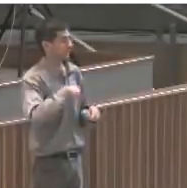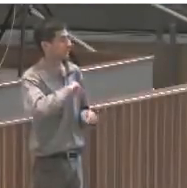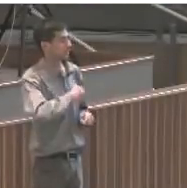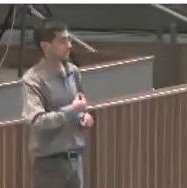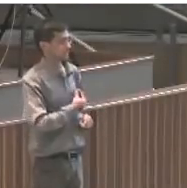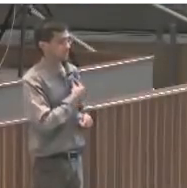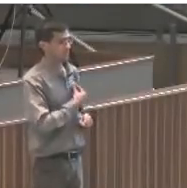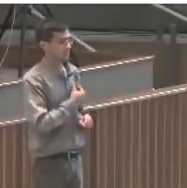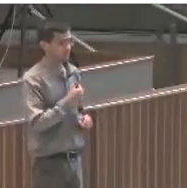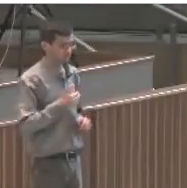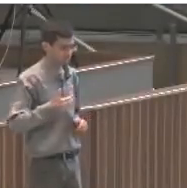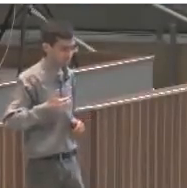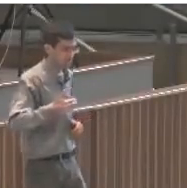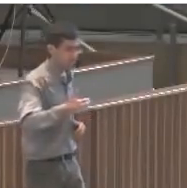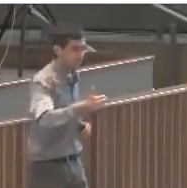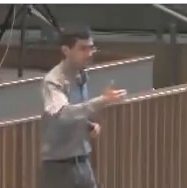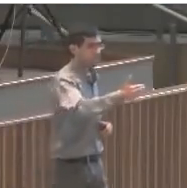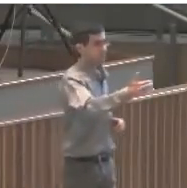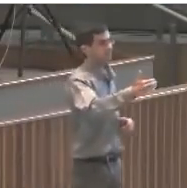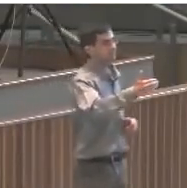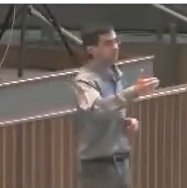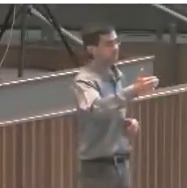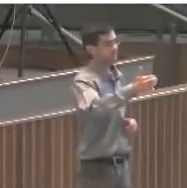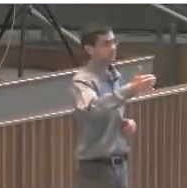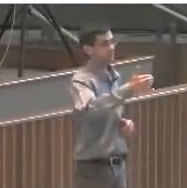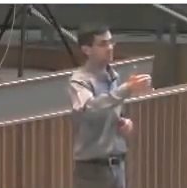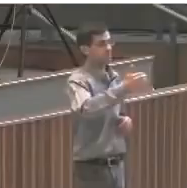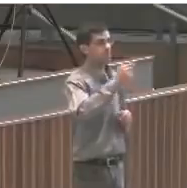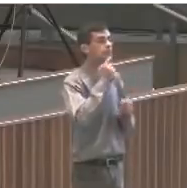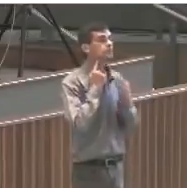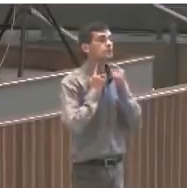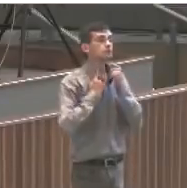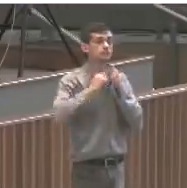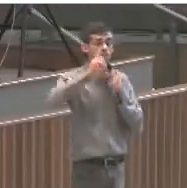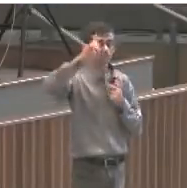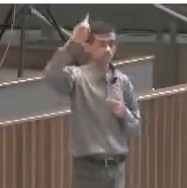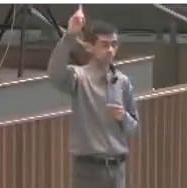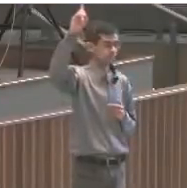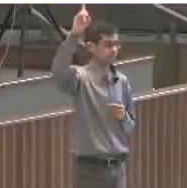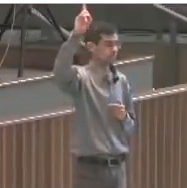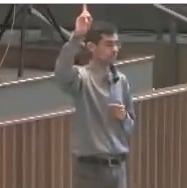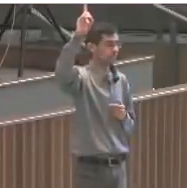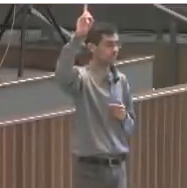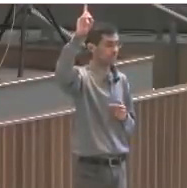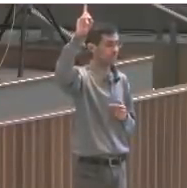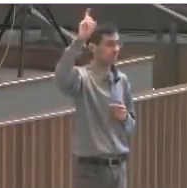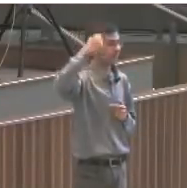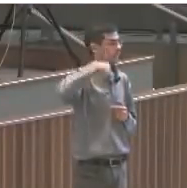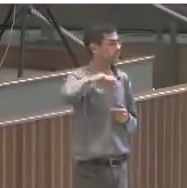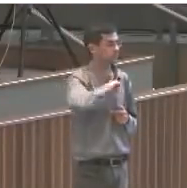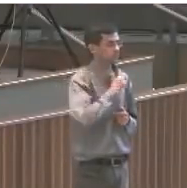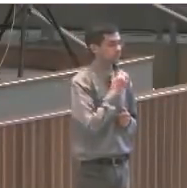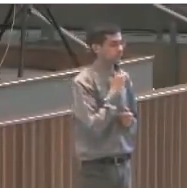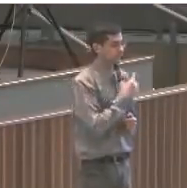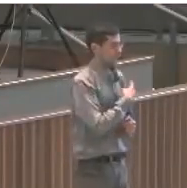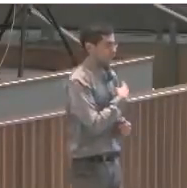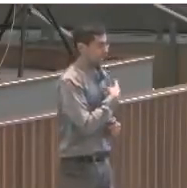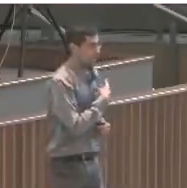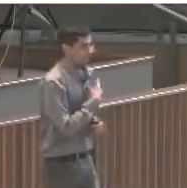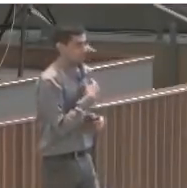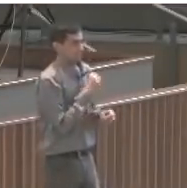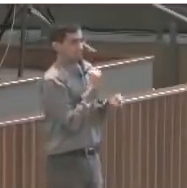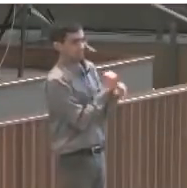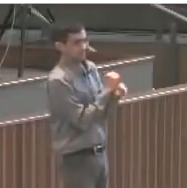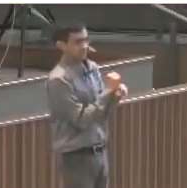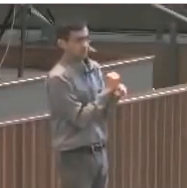de seguir na direção da vontade do senhor do querer de deus fiquei pensando